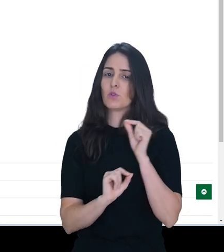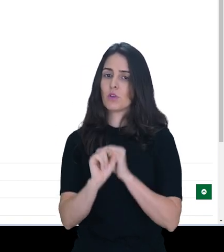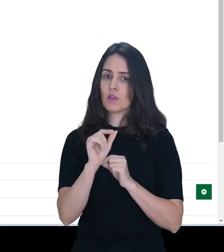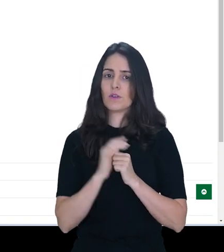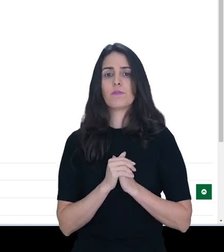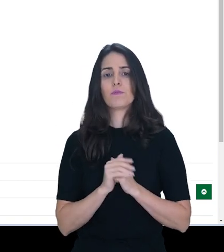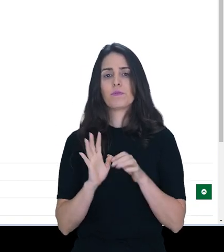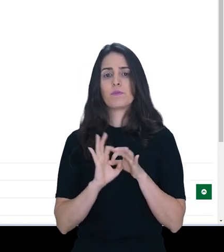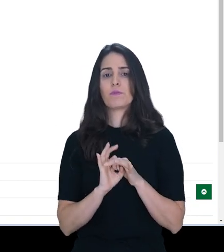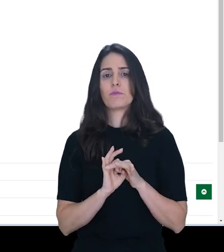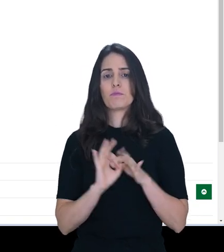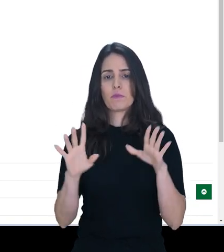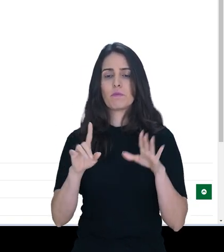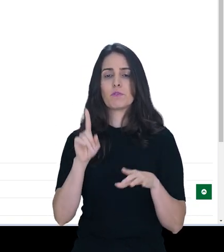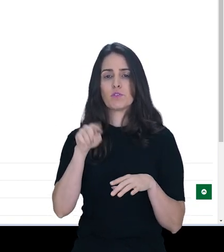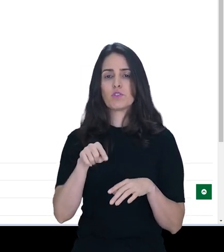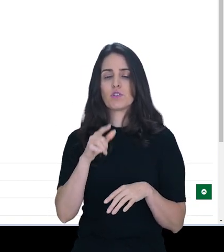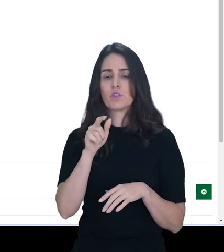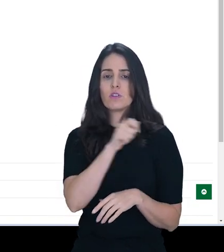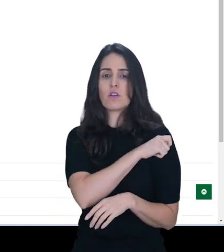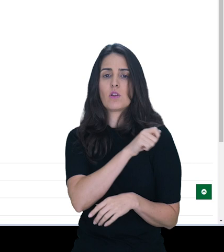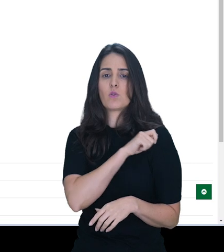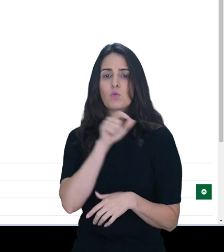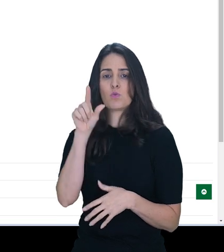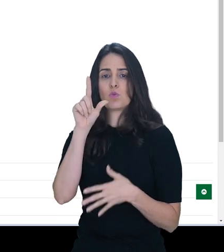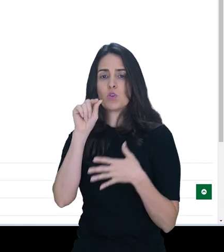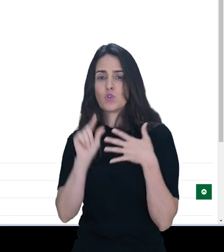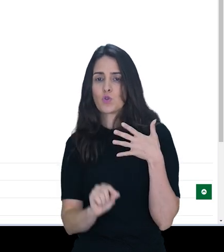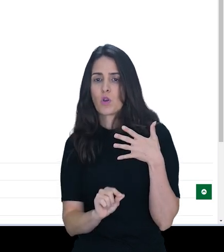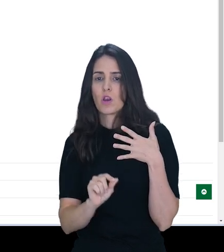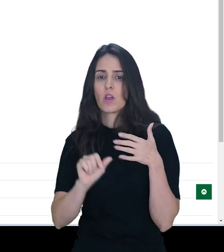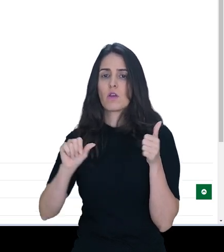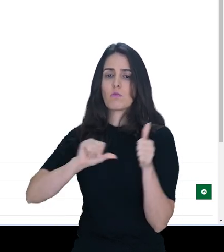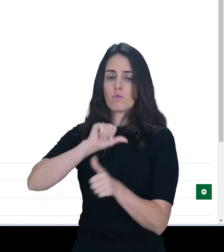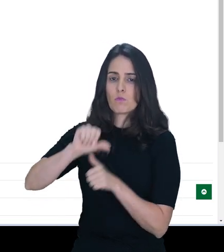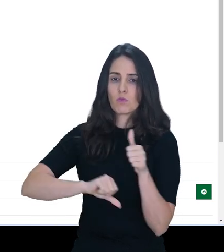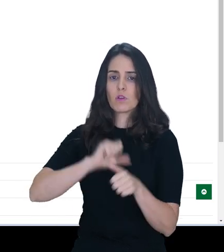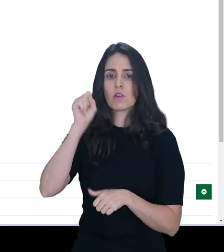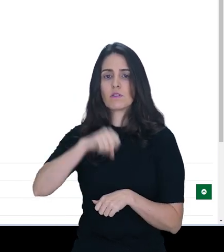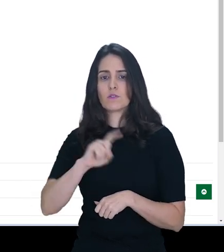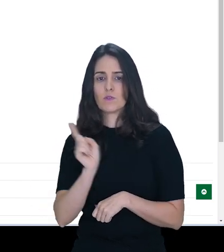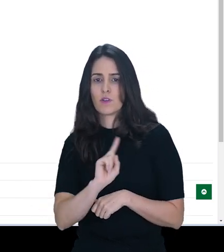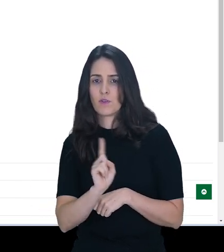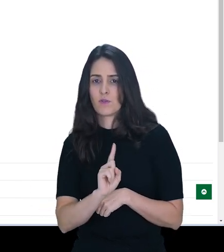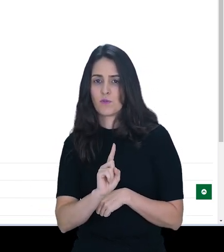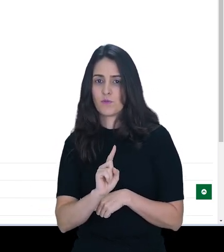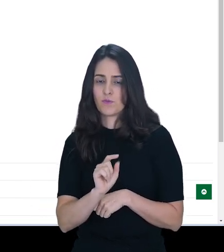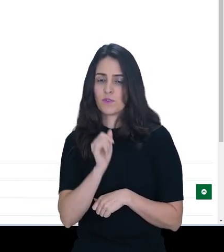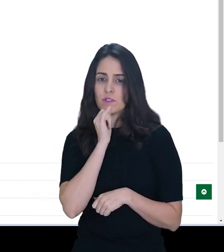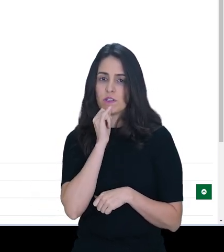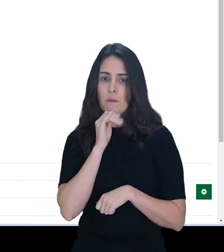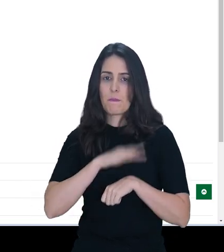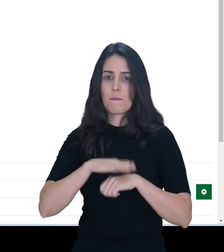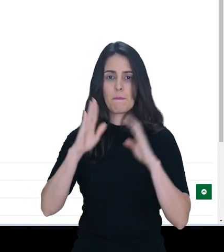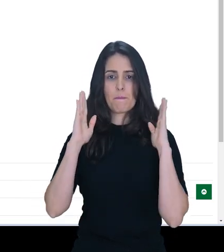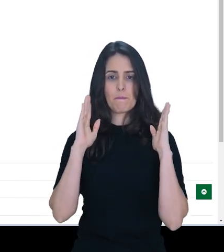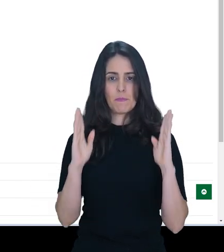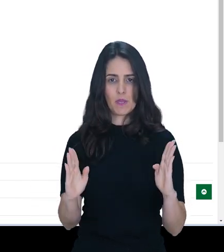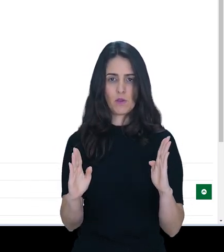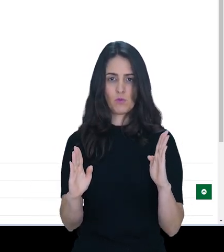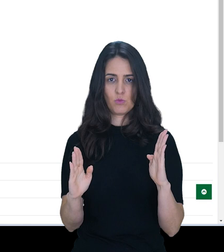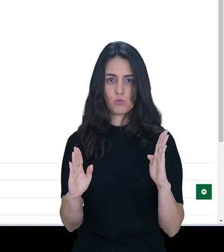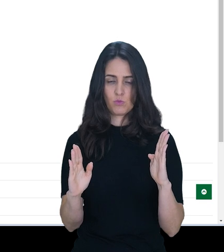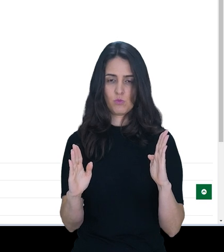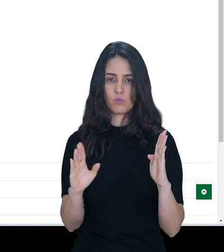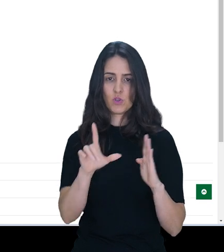Primeiro, permitir a atualização da escolha feita, sim ou não. Isso se eu vou permitir que durante o período em que essa escolha